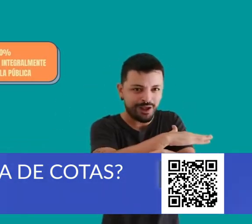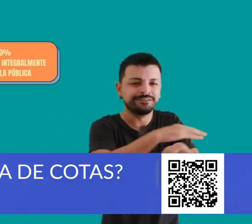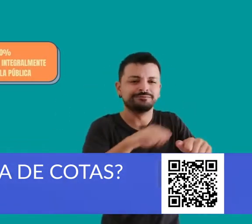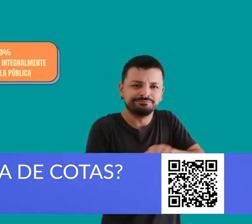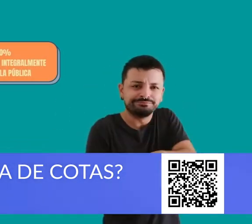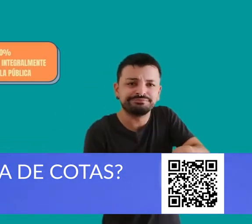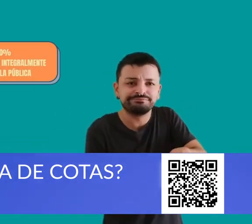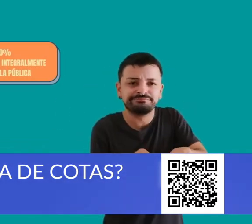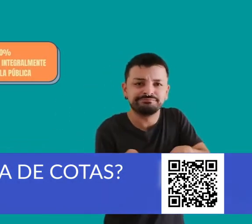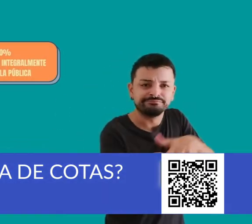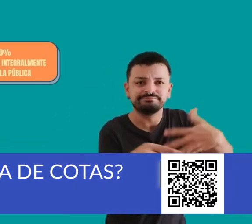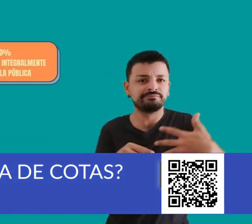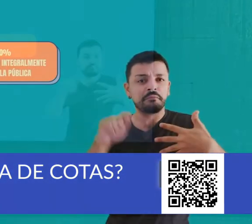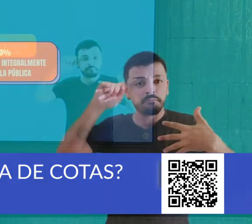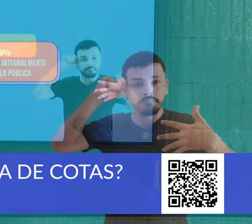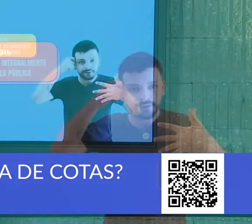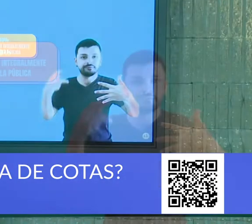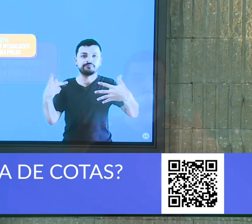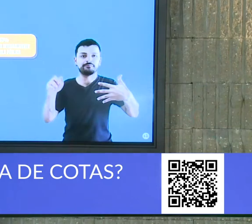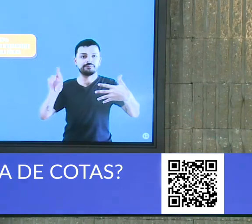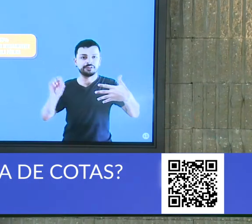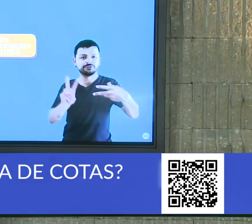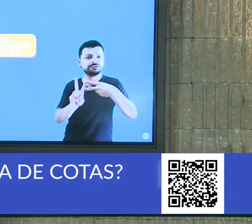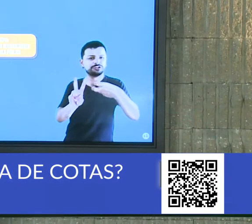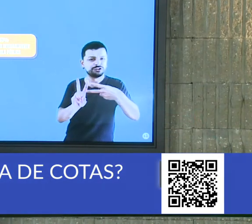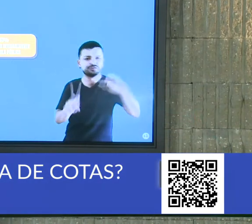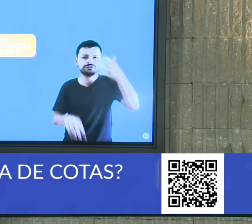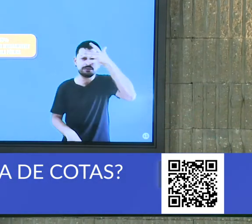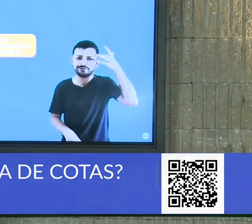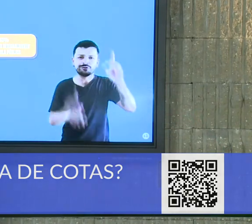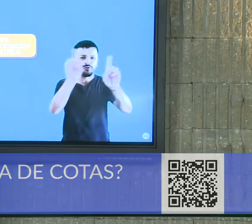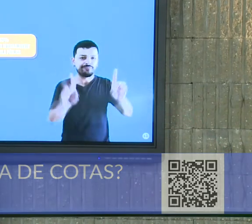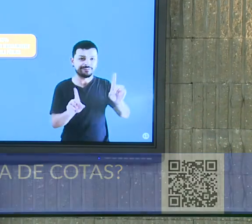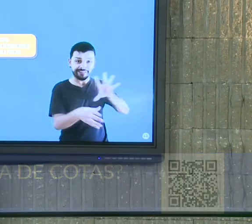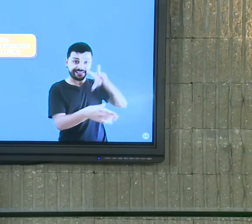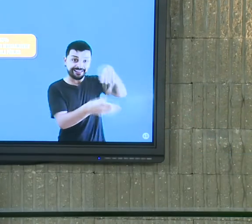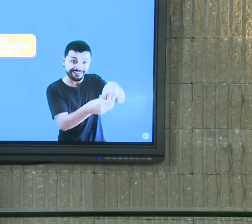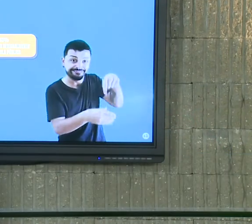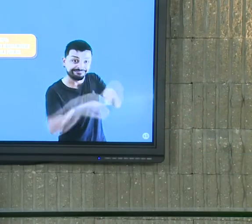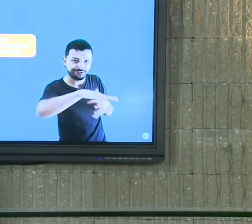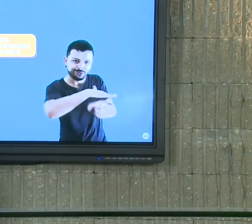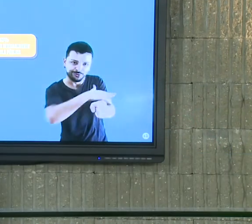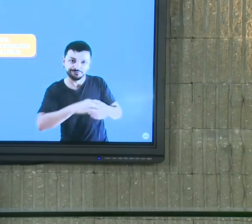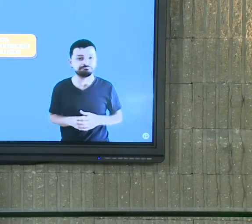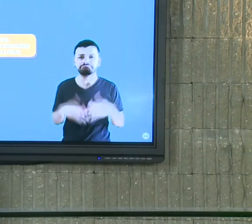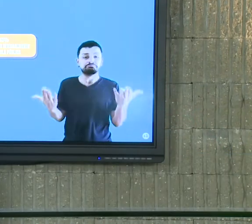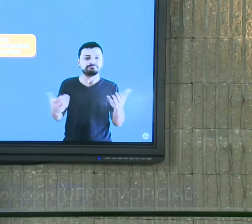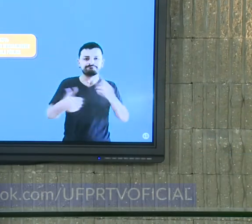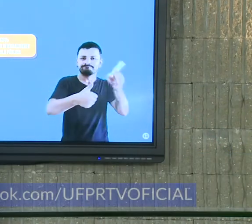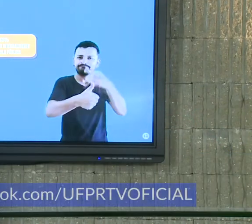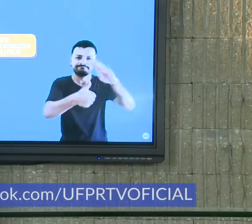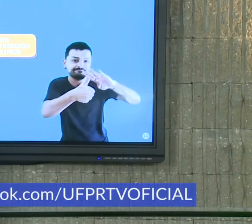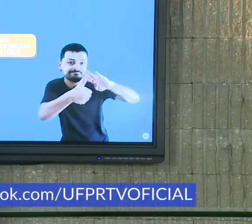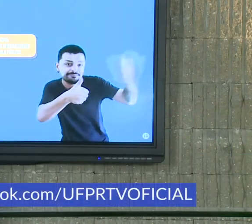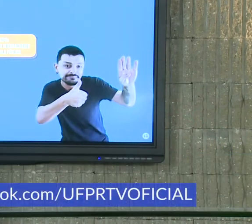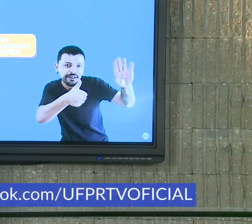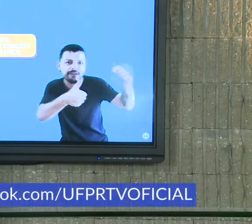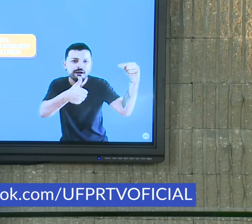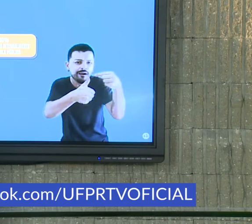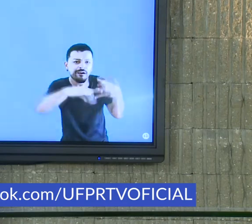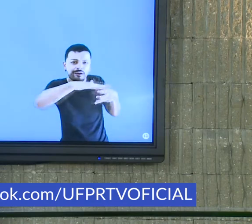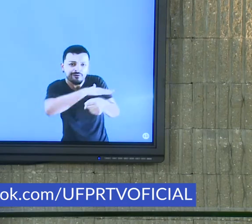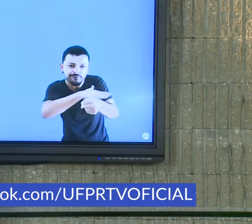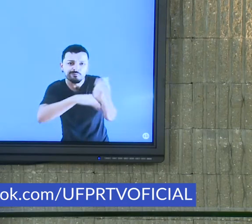pode assistir em nossas redes sociais ou no YouTube da UFPR. Acompanhe essas e outras notícias a qualquer hora, em qualquer